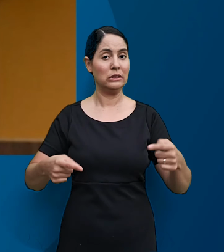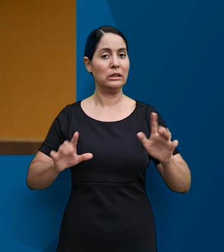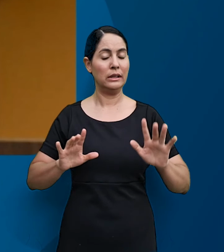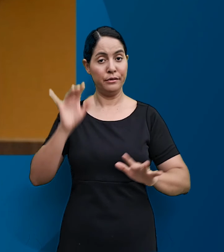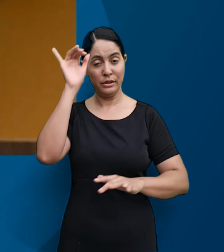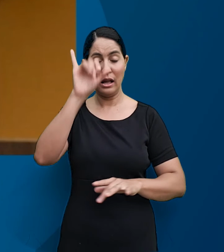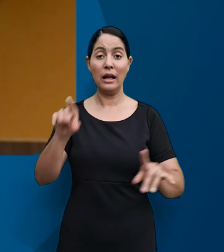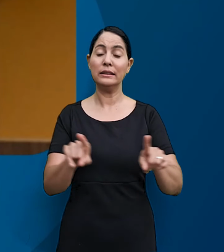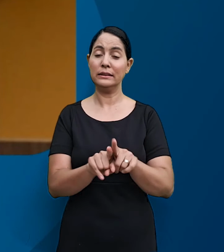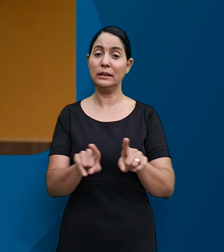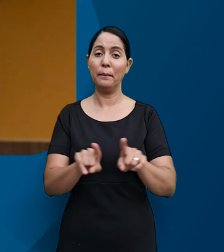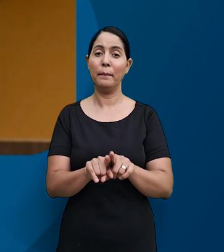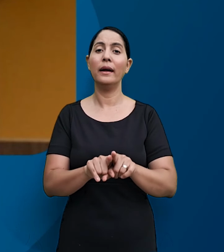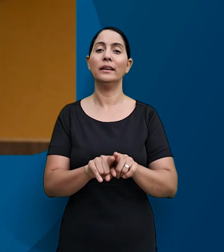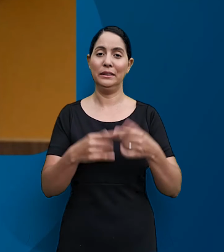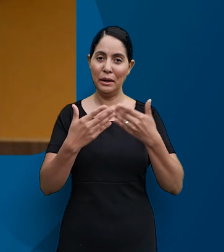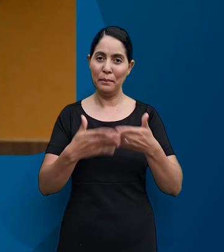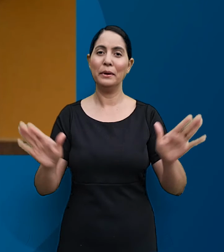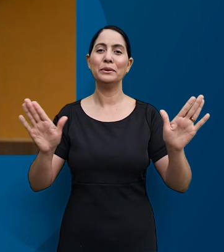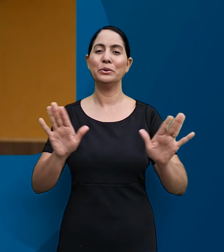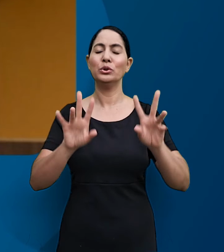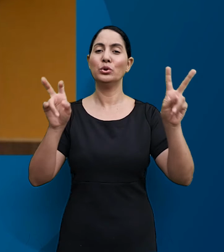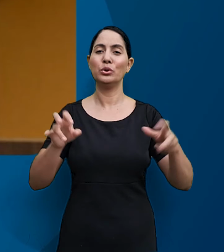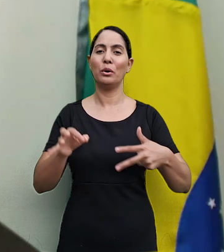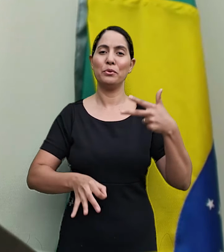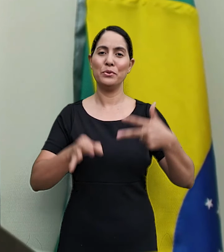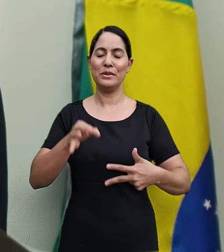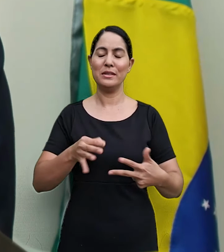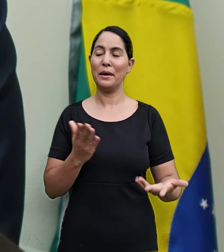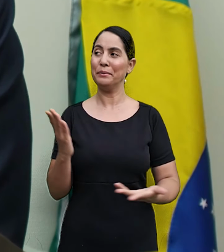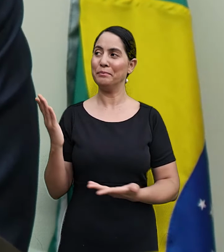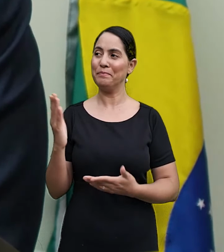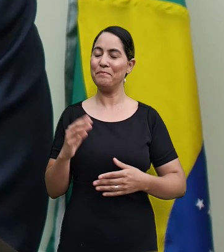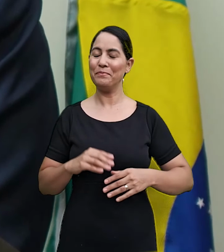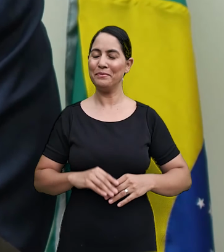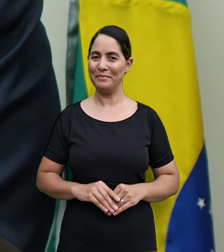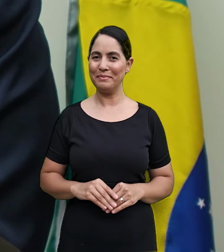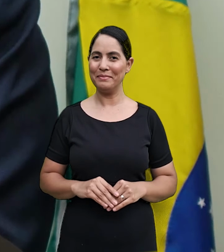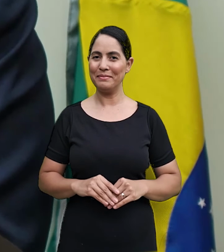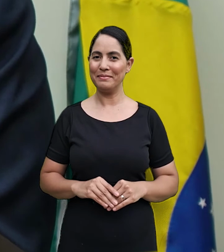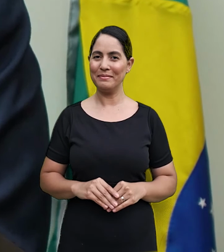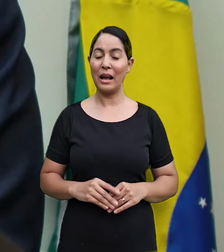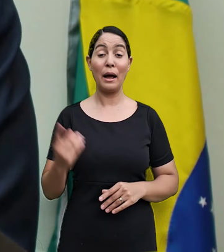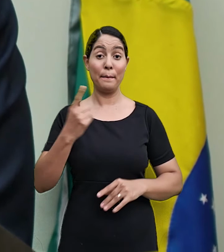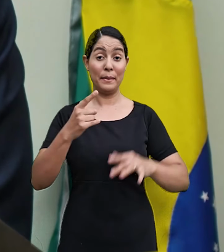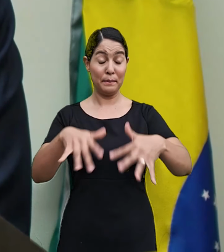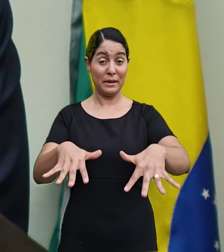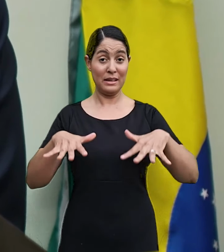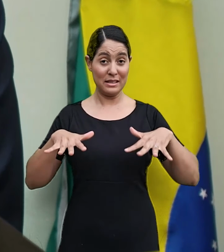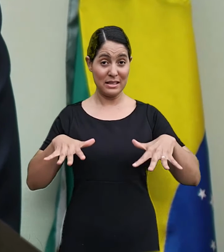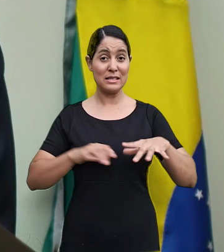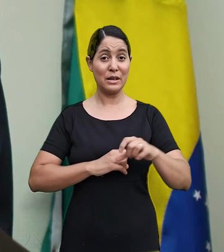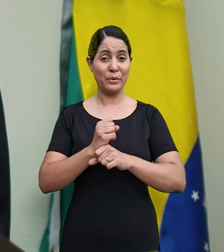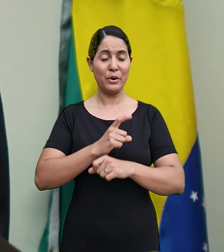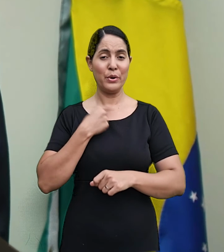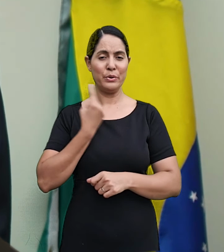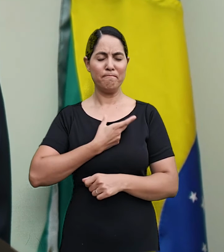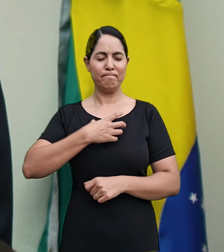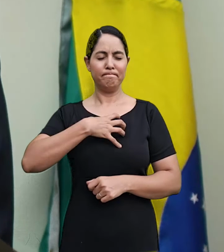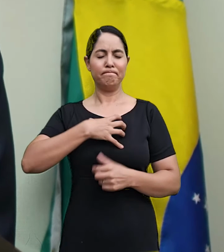tema do discurso de abertura do presidente Beto Simonetti. Abrimos esta primeira sessão do ano com o senso